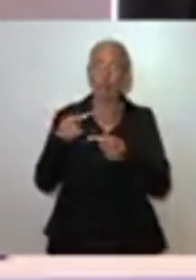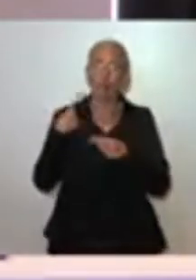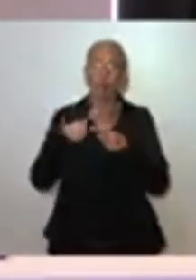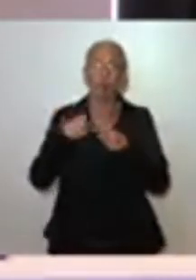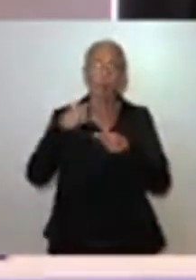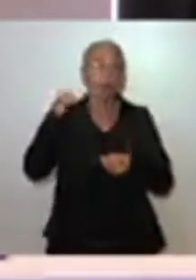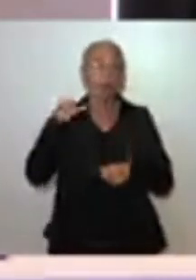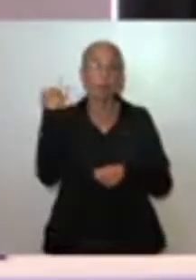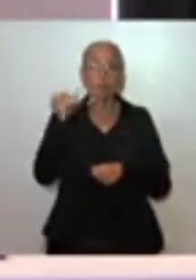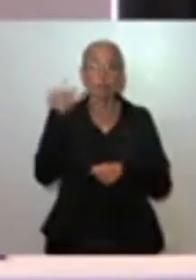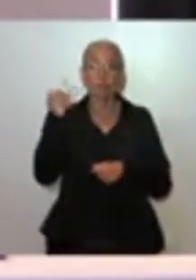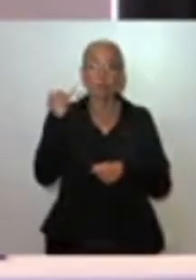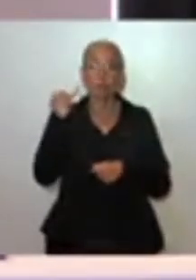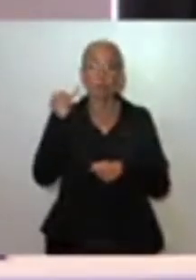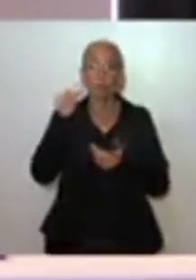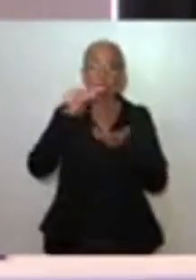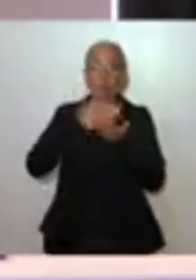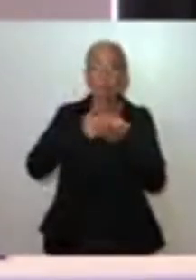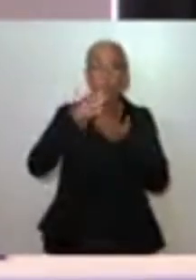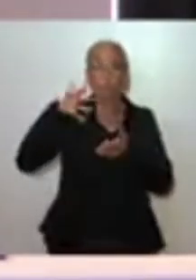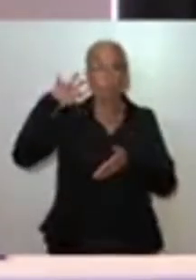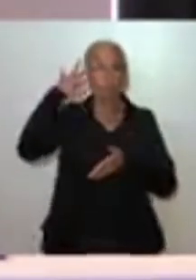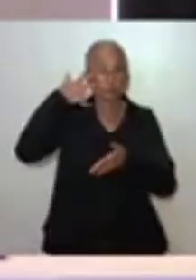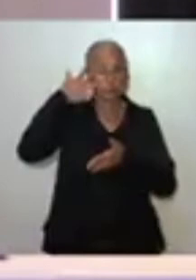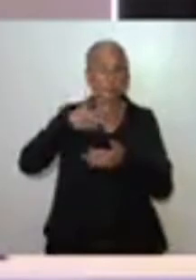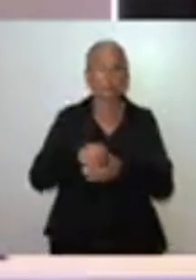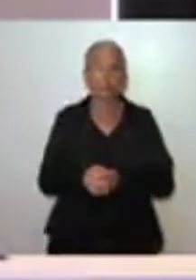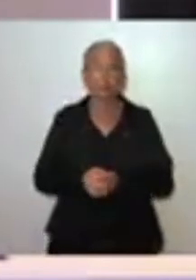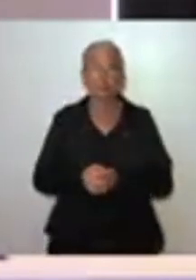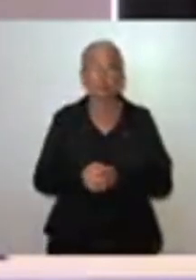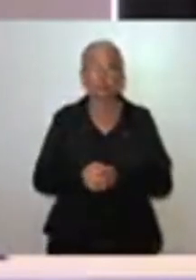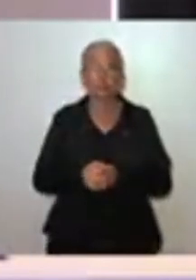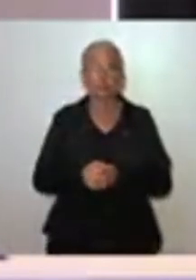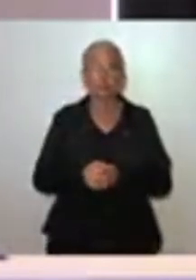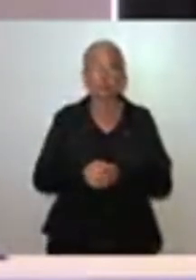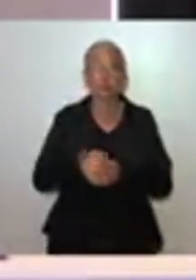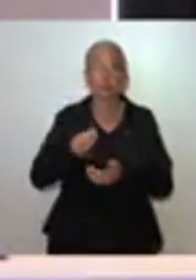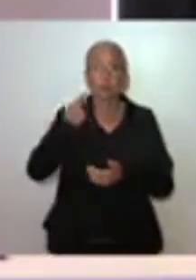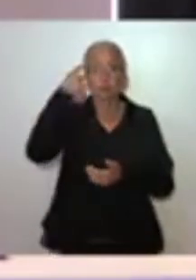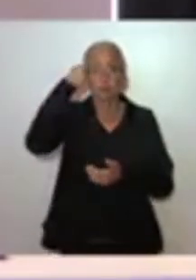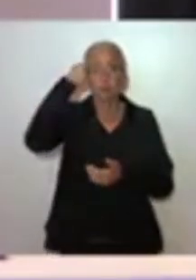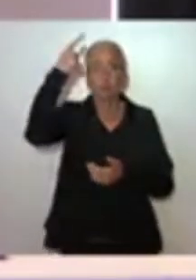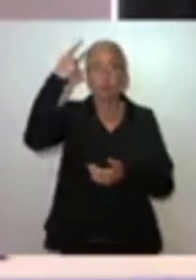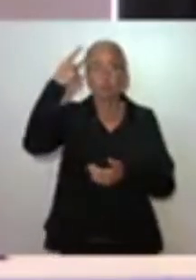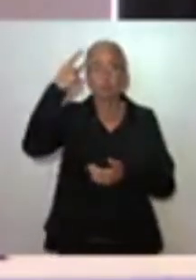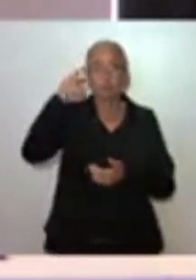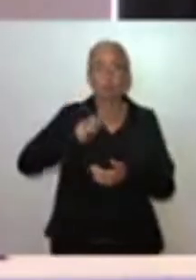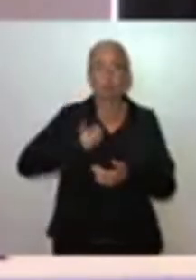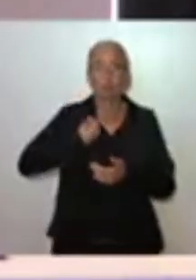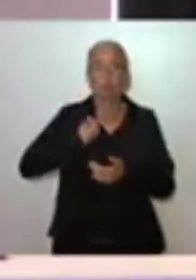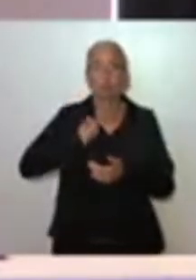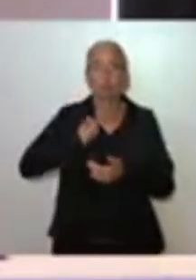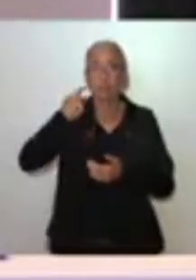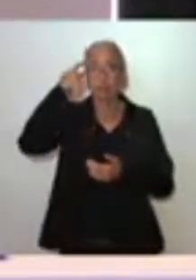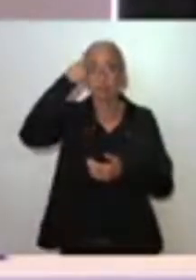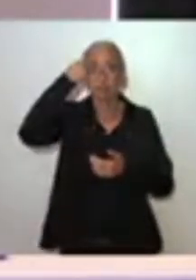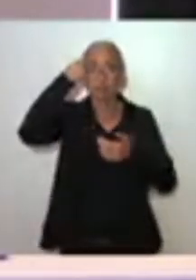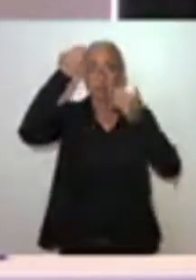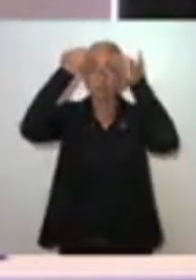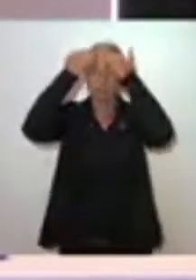que é muito importante o que eu disse do começo é a participação ideal é a participação esclarecida